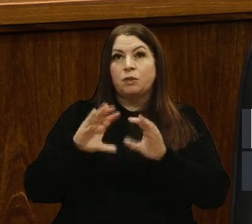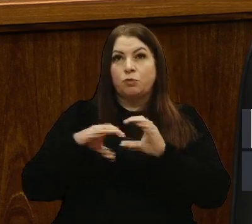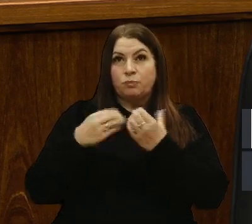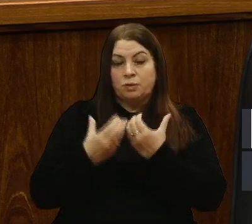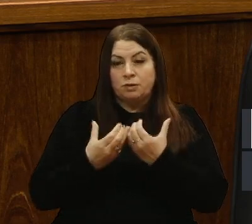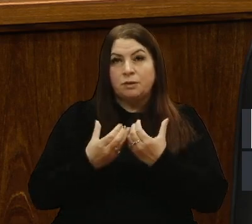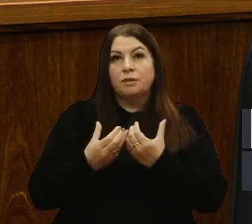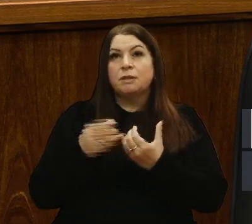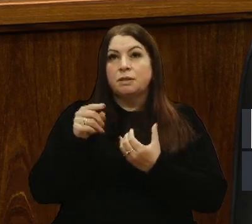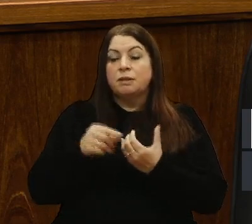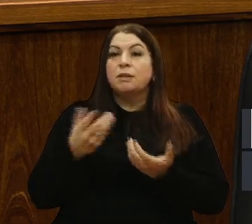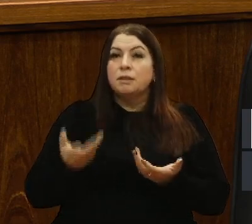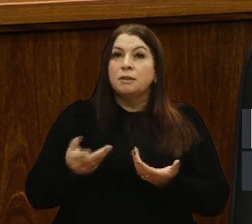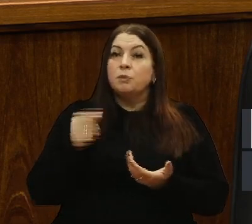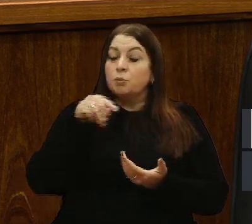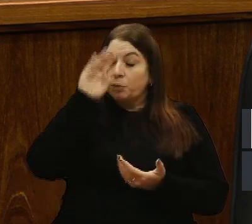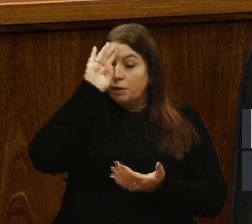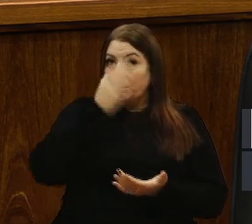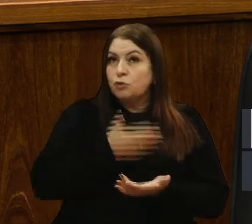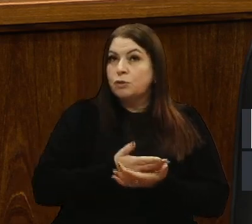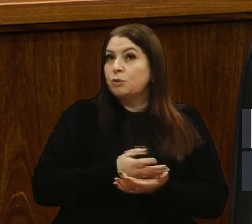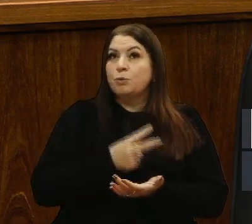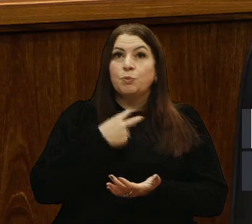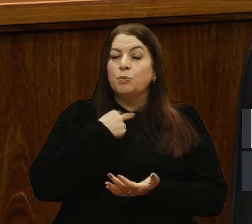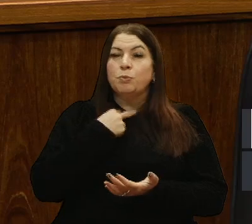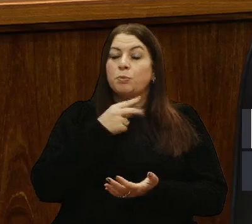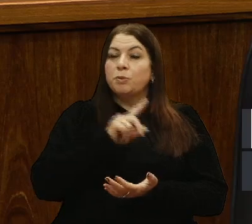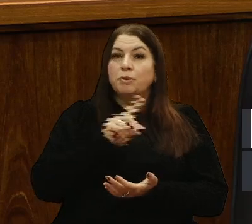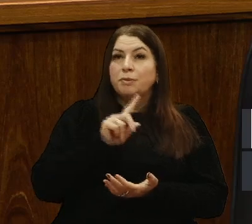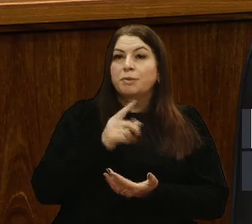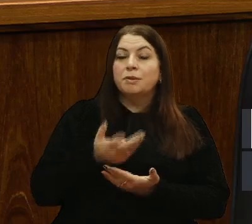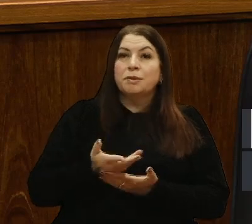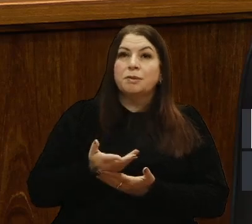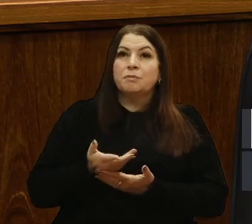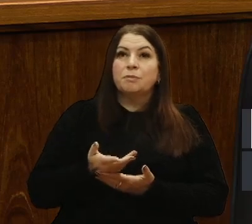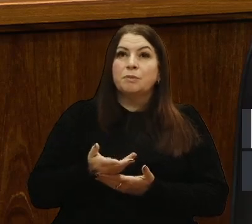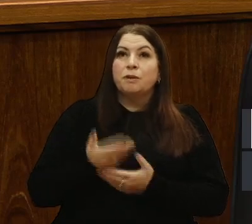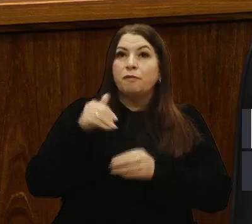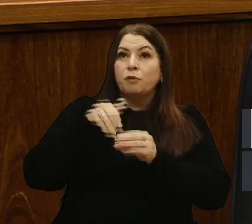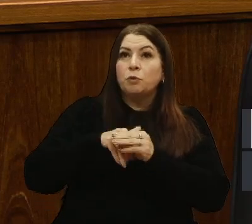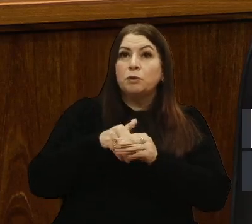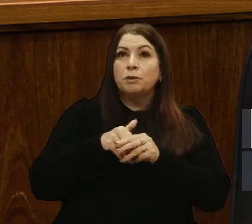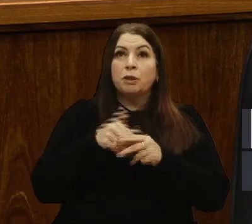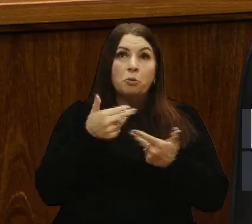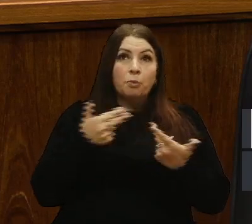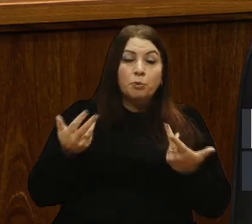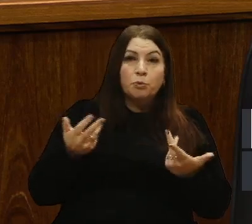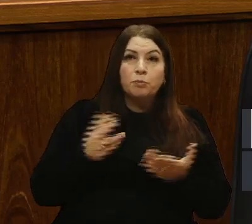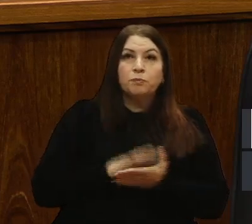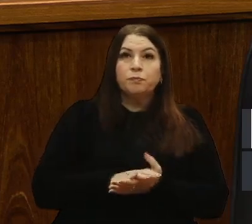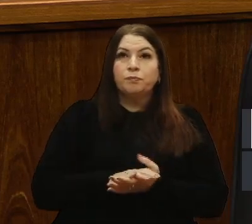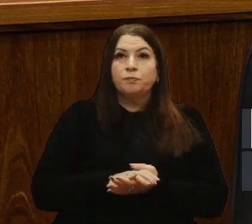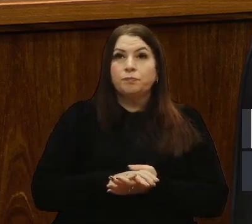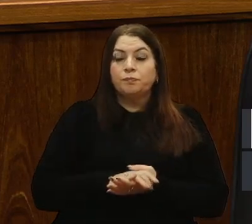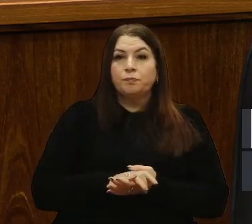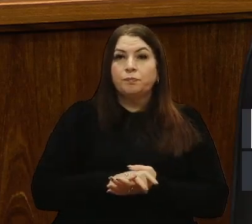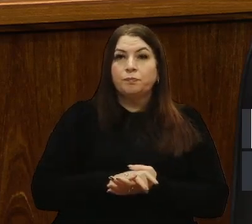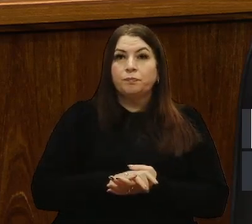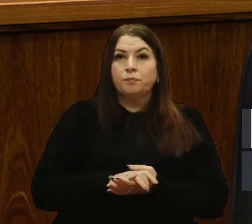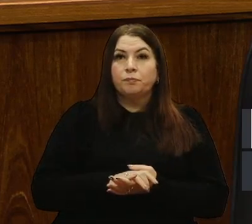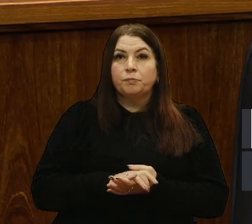comunitária. Então, eu acredito que nós não podemos votar algo que vai